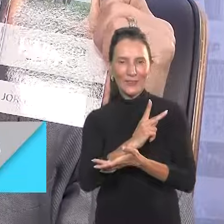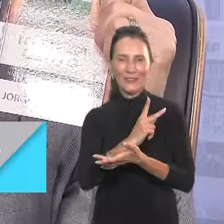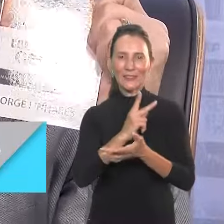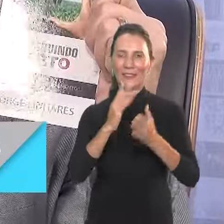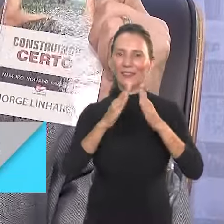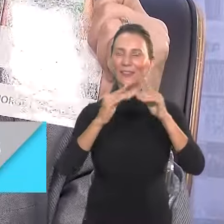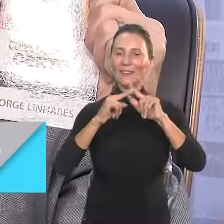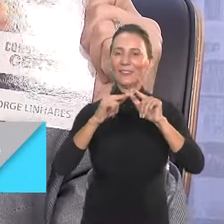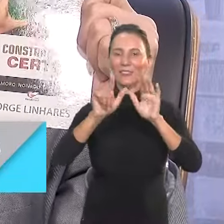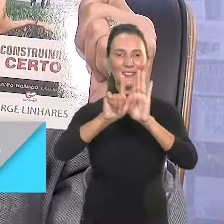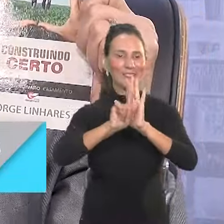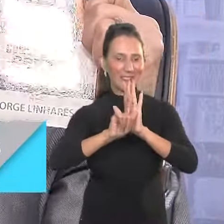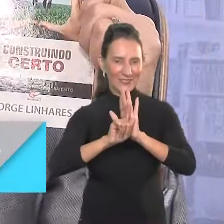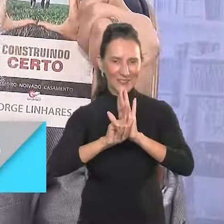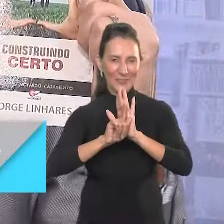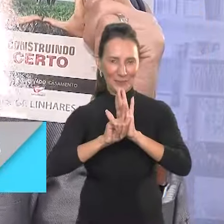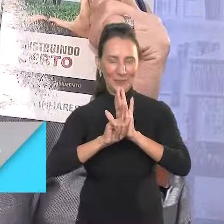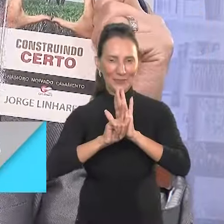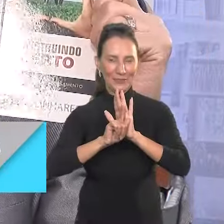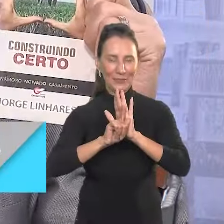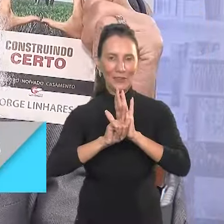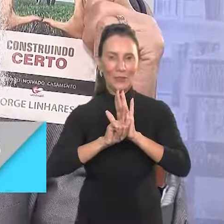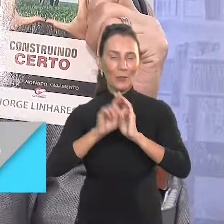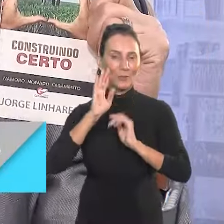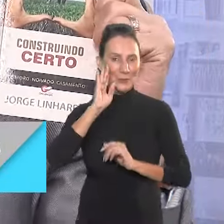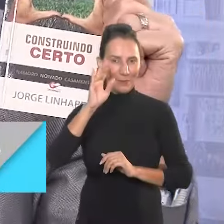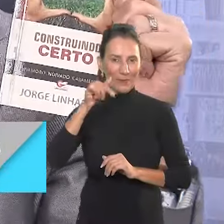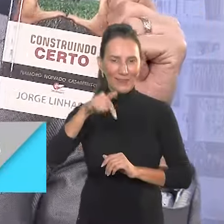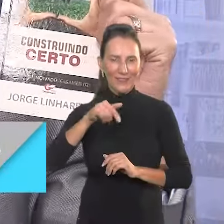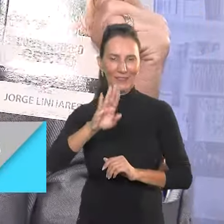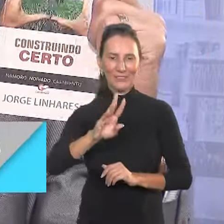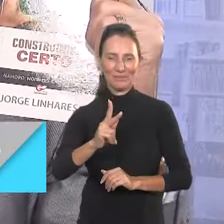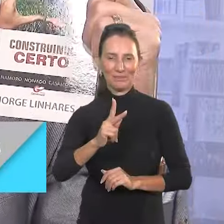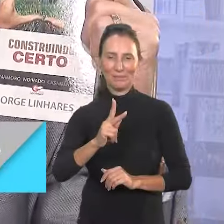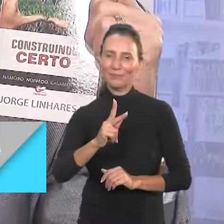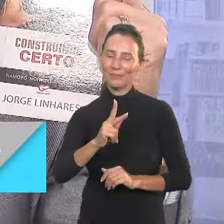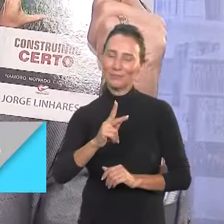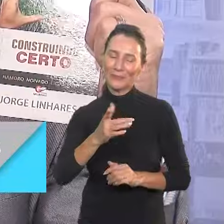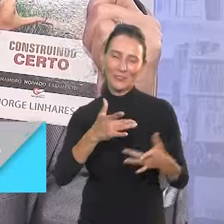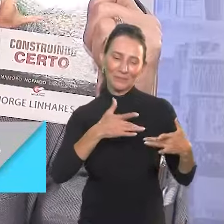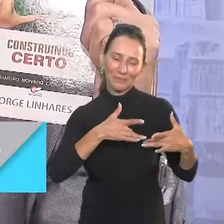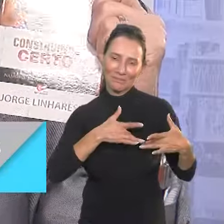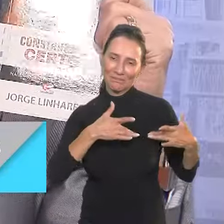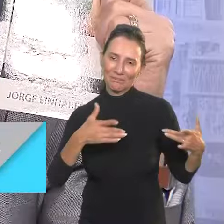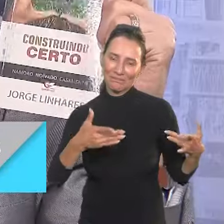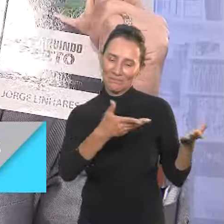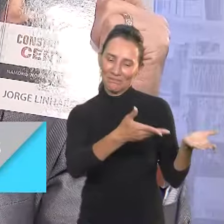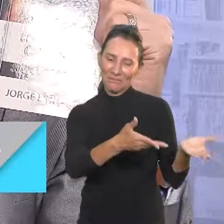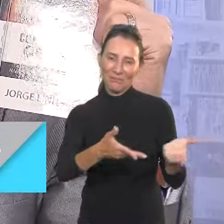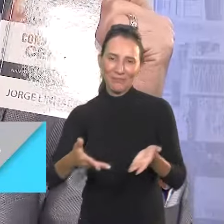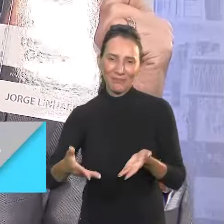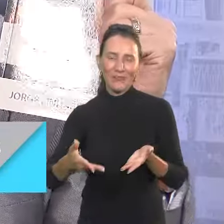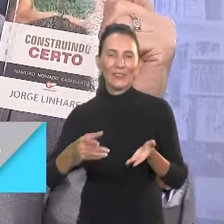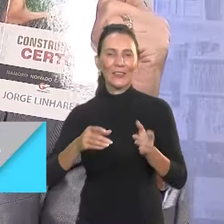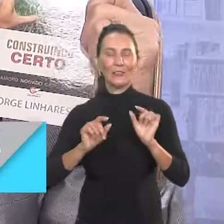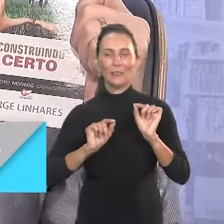no templo da Igreja Batista Getsêmani em Belo Horizonte, que gentilmente coloca todo o